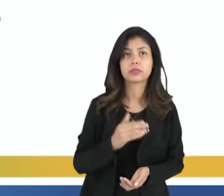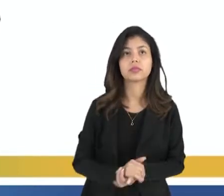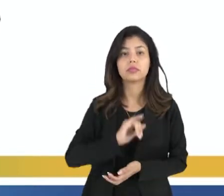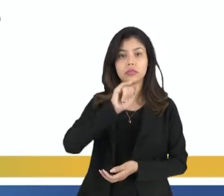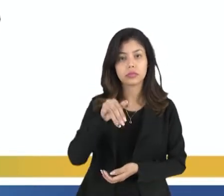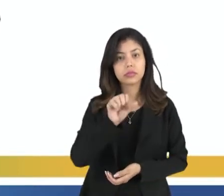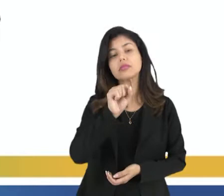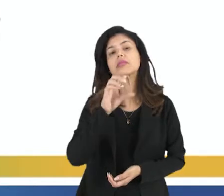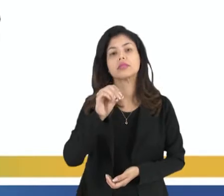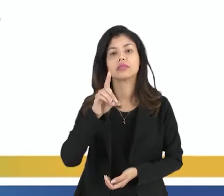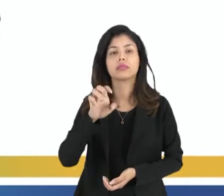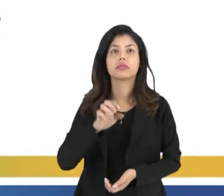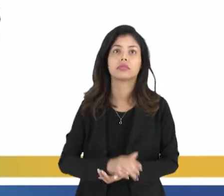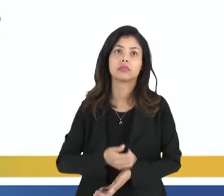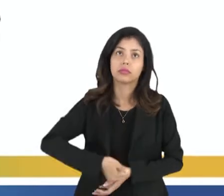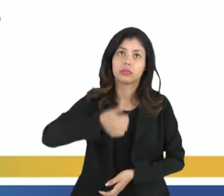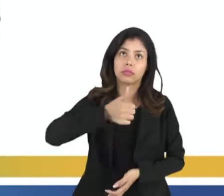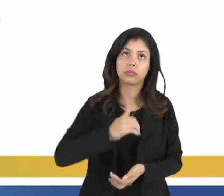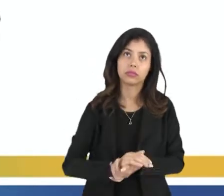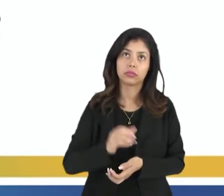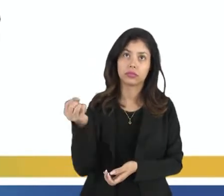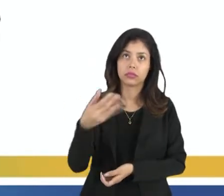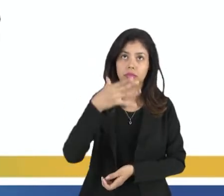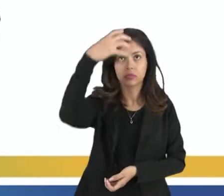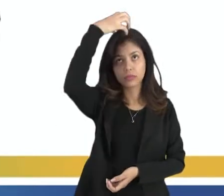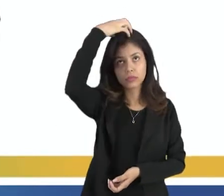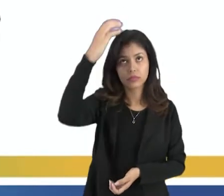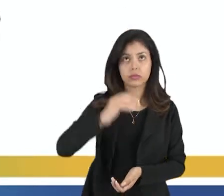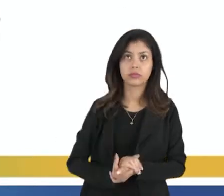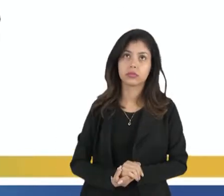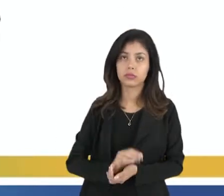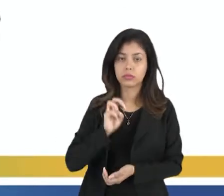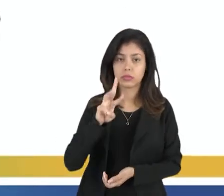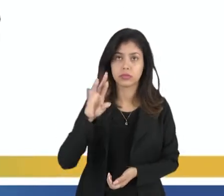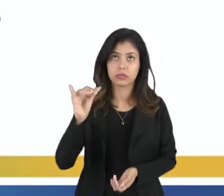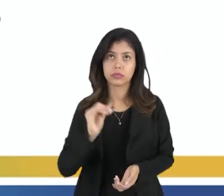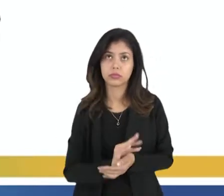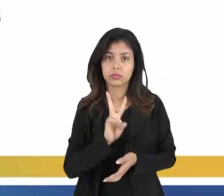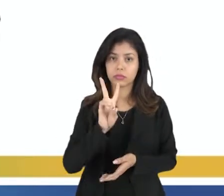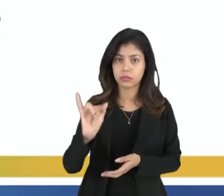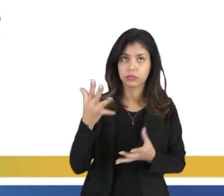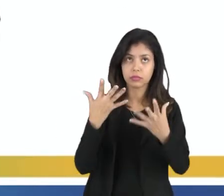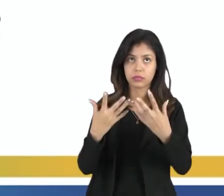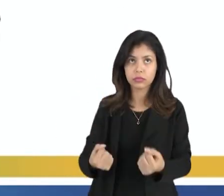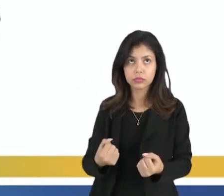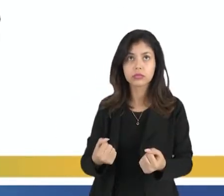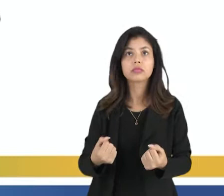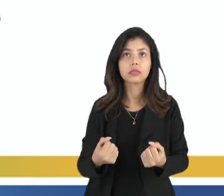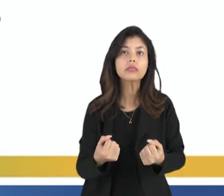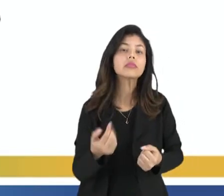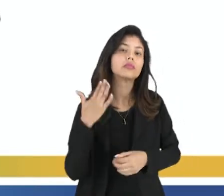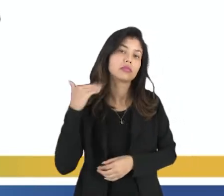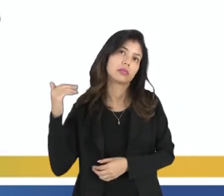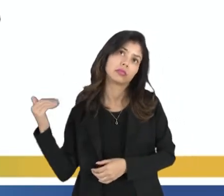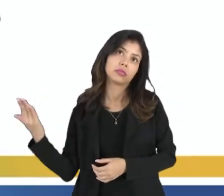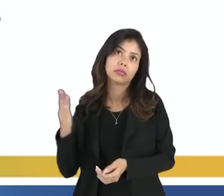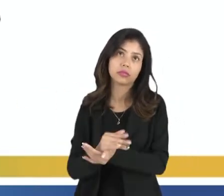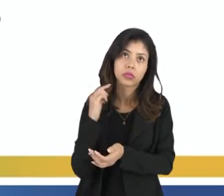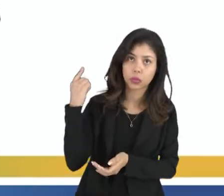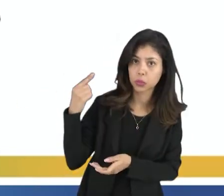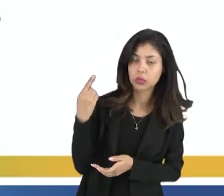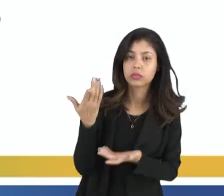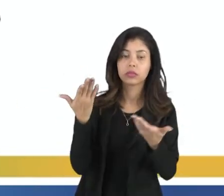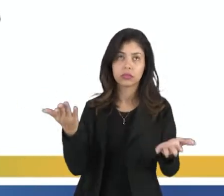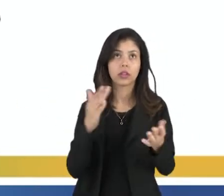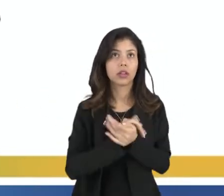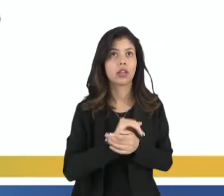1777 a morte de Dom José I e a nova rainha Dom Maria, ela vai assumir, né? Ela se torna famosa pela sua